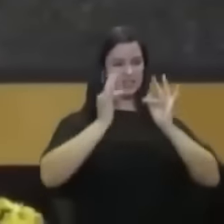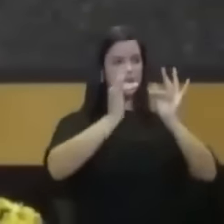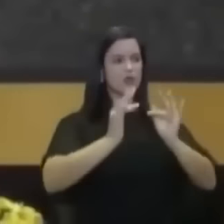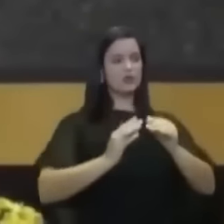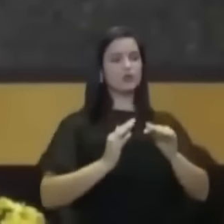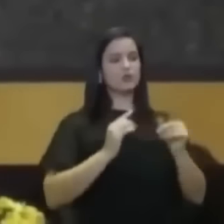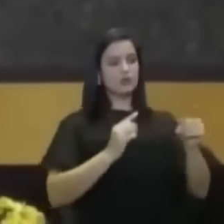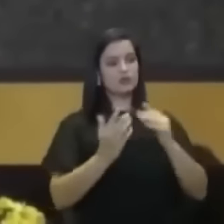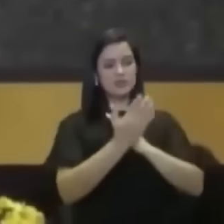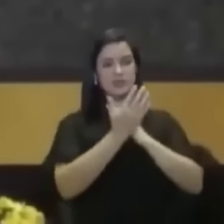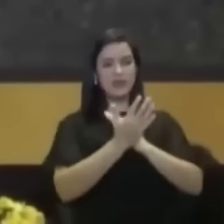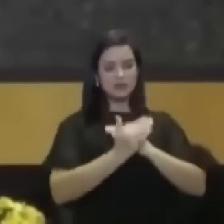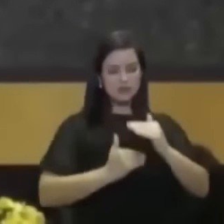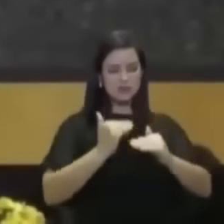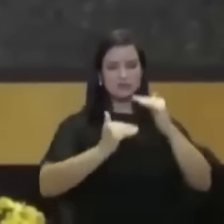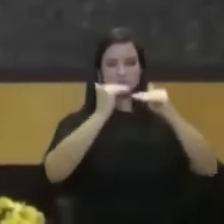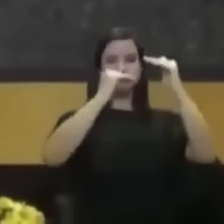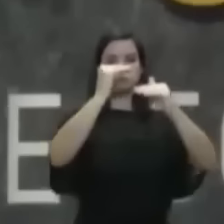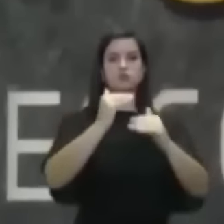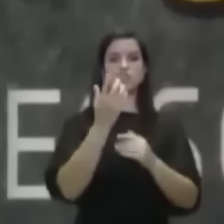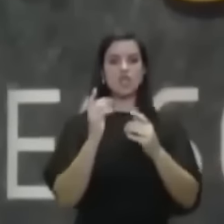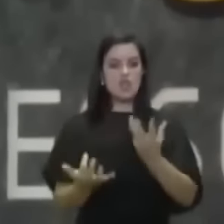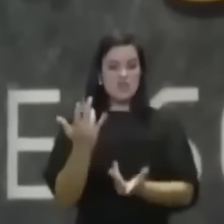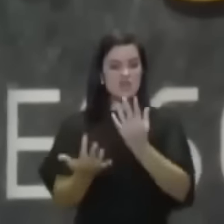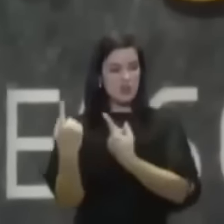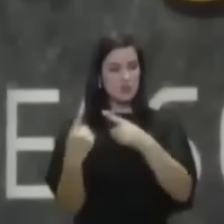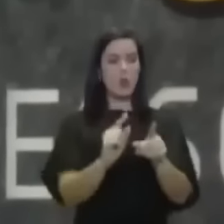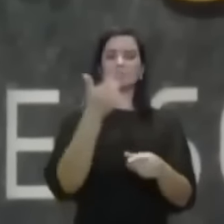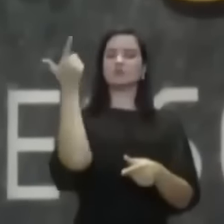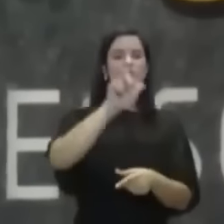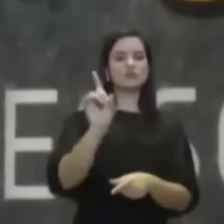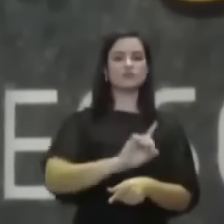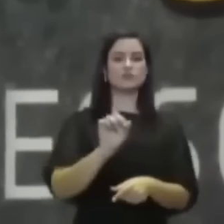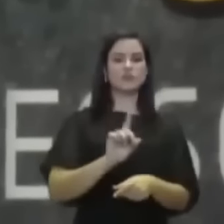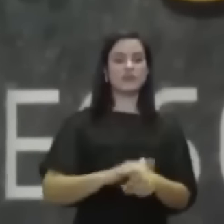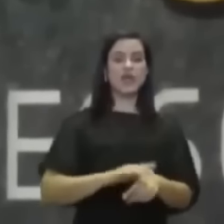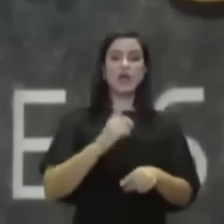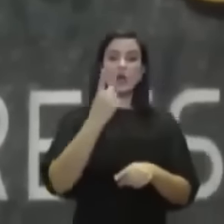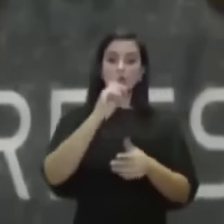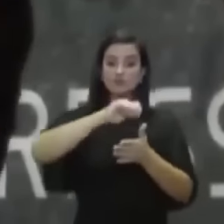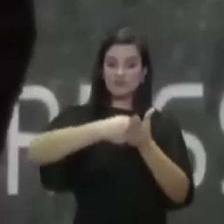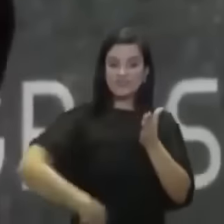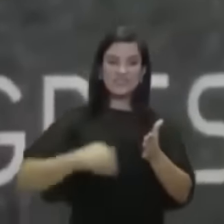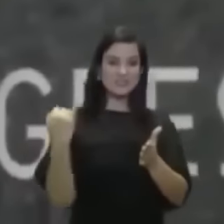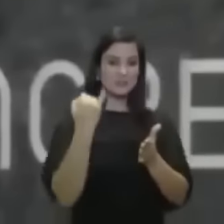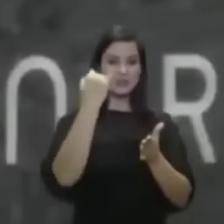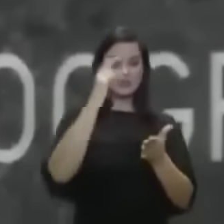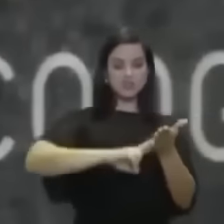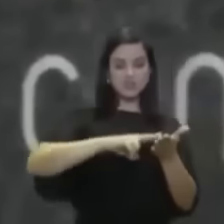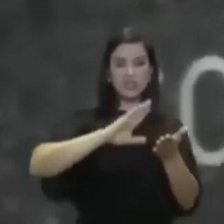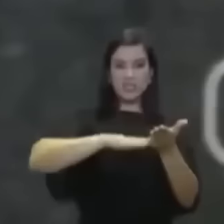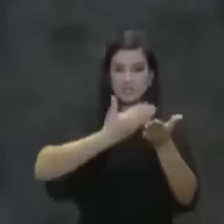ela. Está aqui em Mateus 16, 18, meus irmãos, um dos textos mais importantes da Bíblia, de cuja correta